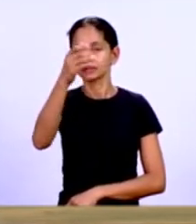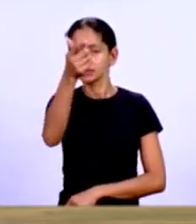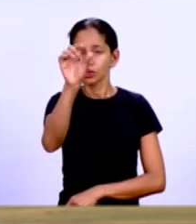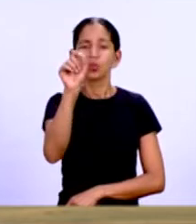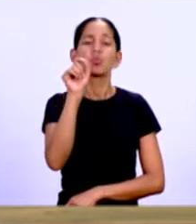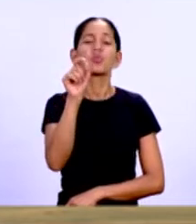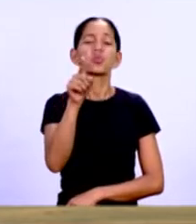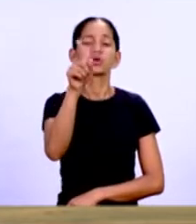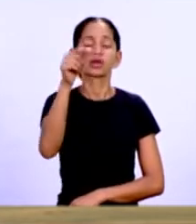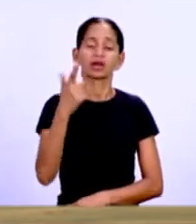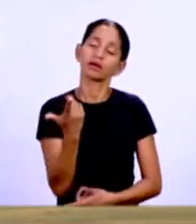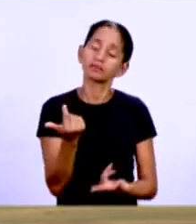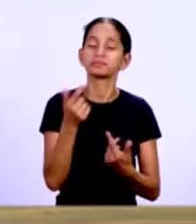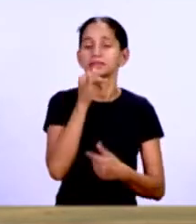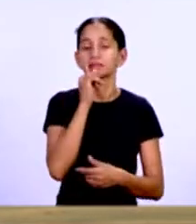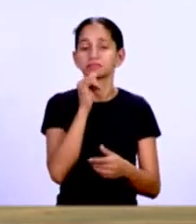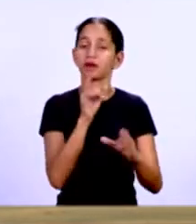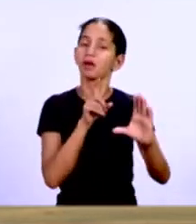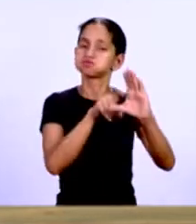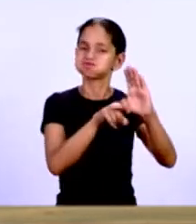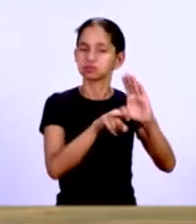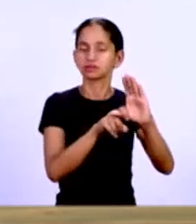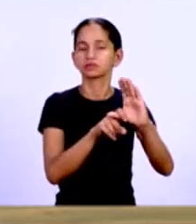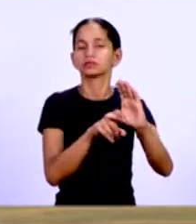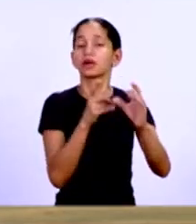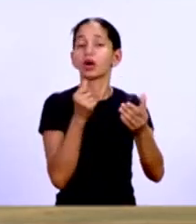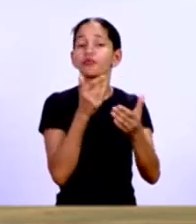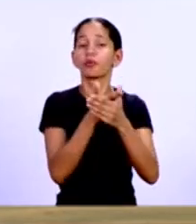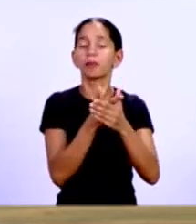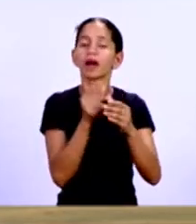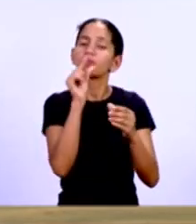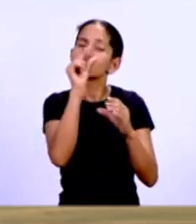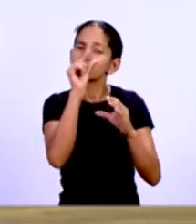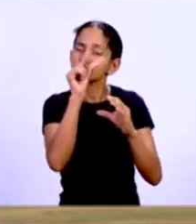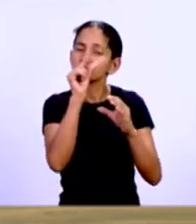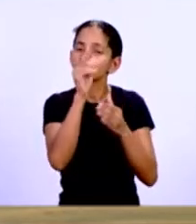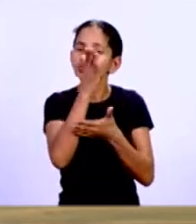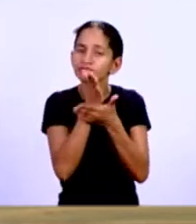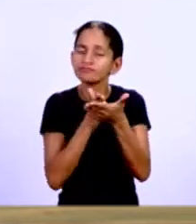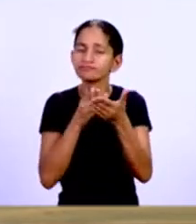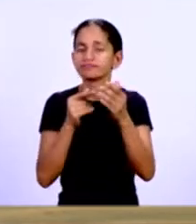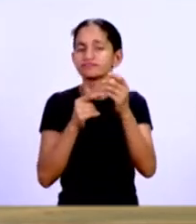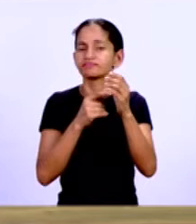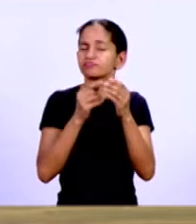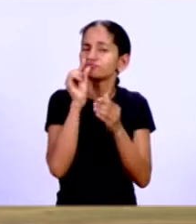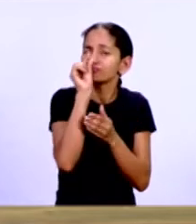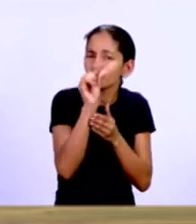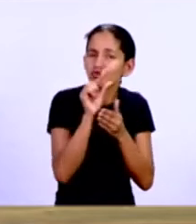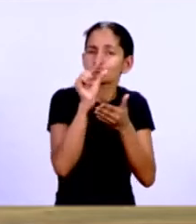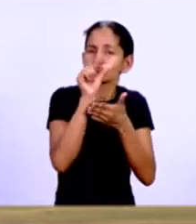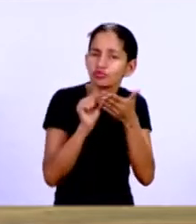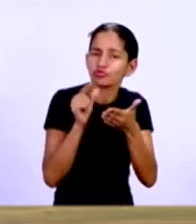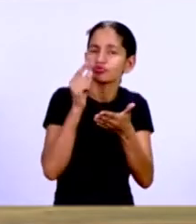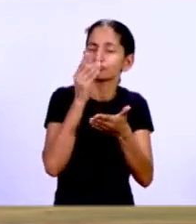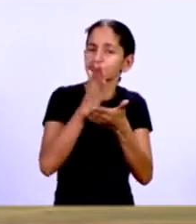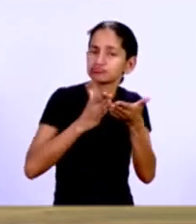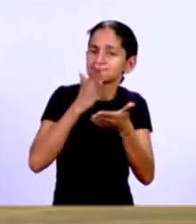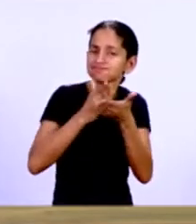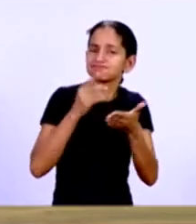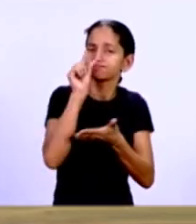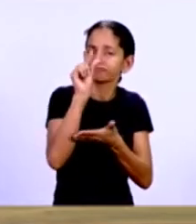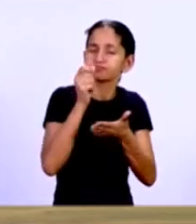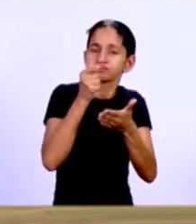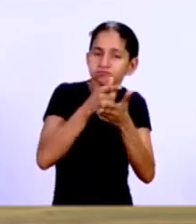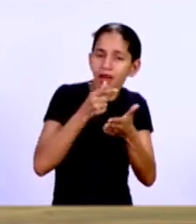realmente está amortizando a dívida, mas se você continua inadimplente, digamos, se você não paga tudo que está em atraso, você